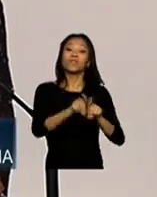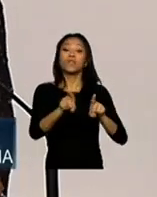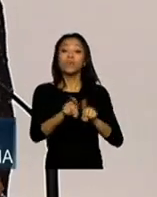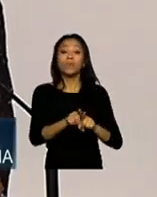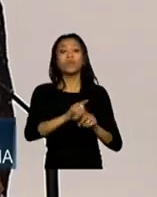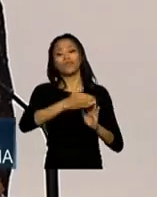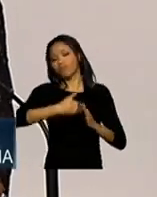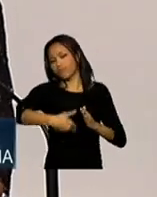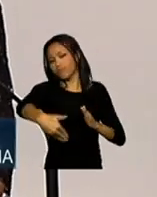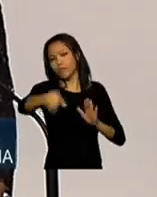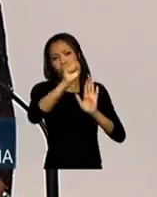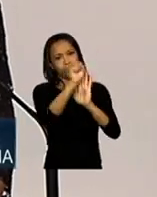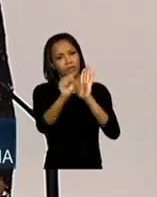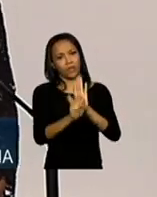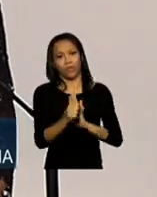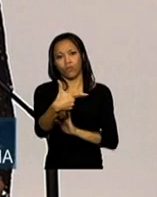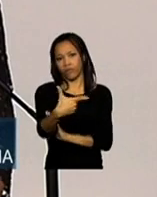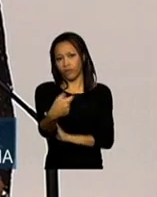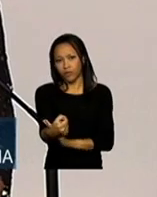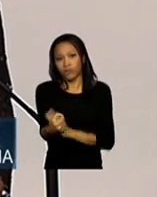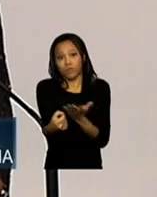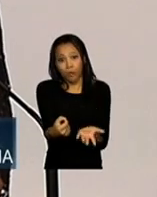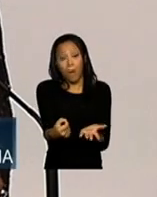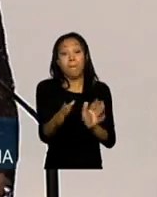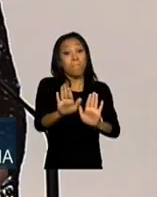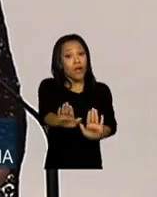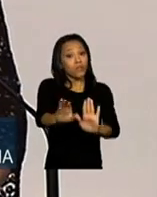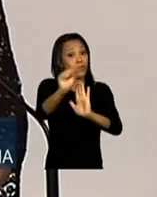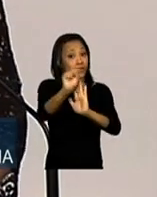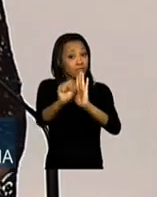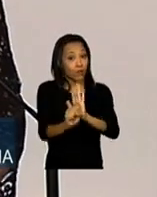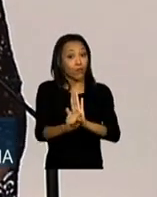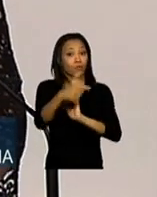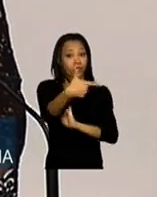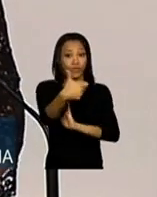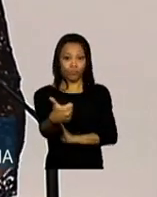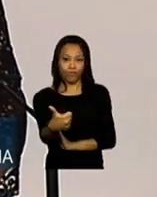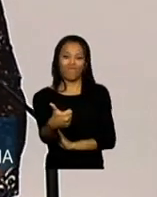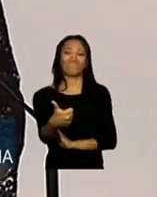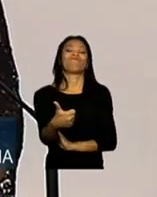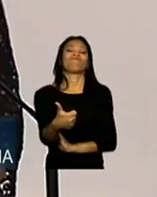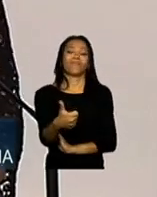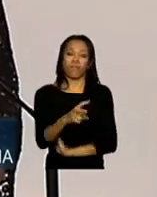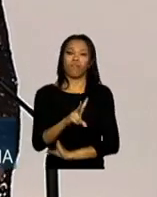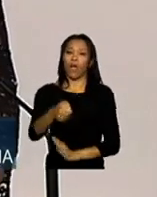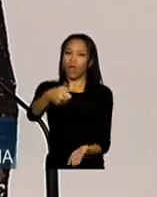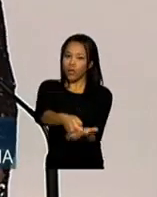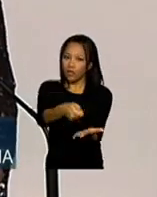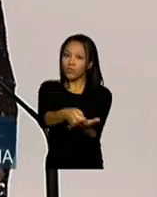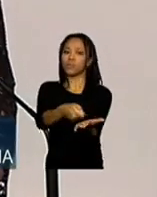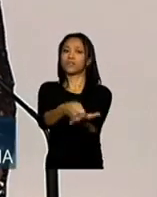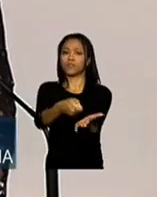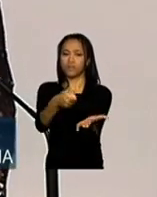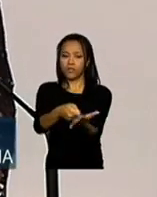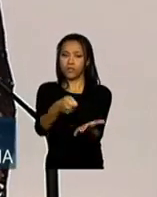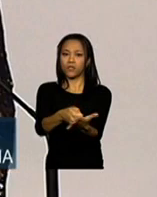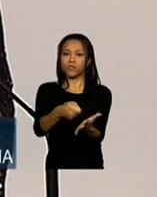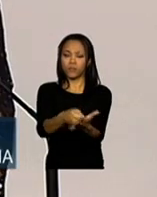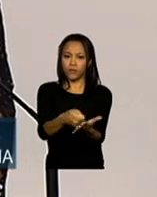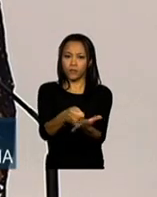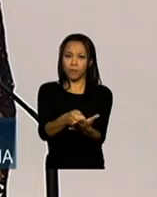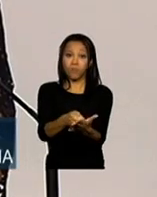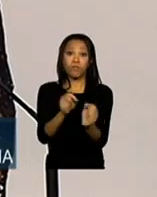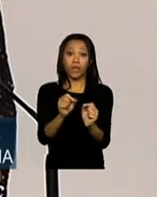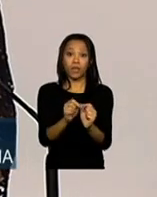em todo o século XX. Mas o século XXI exigirá necessariamente para a dimensão